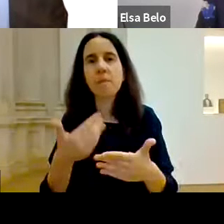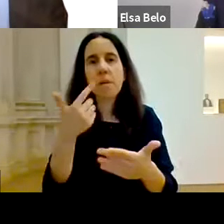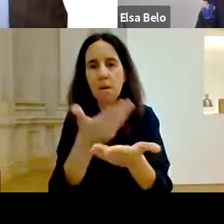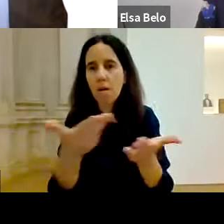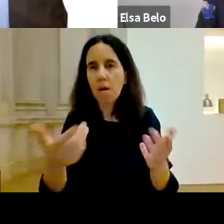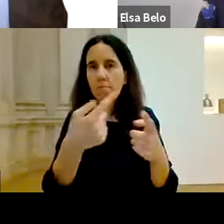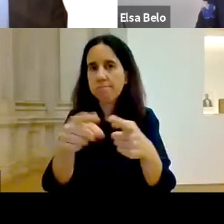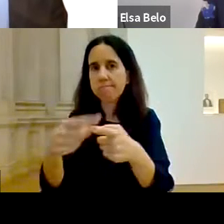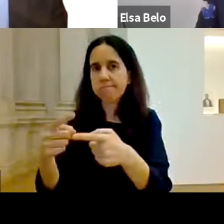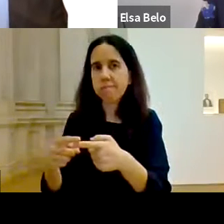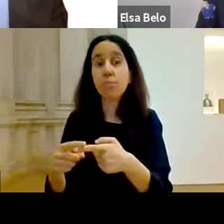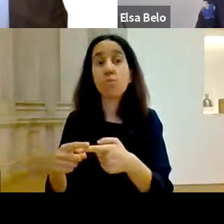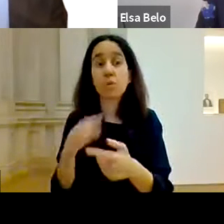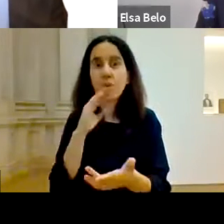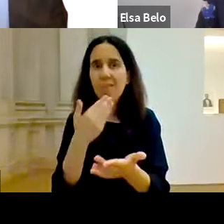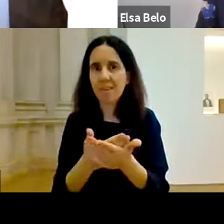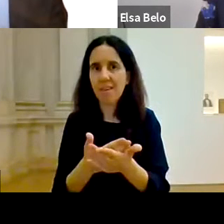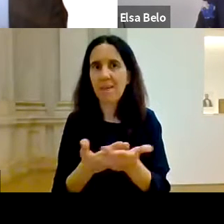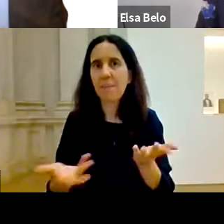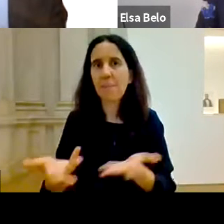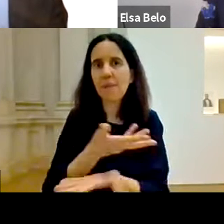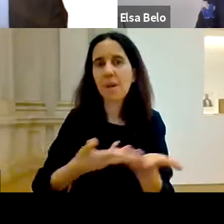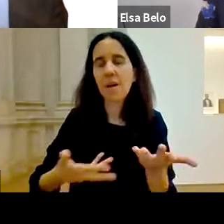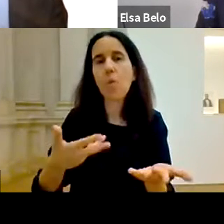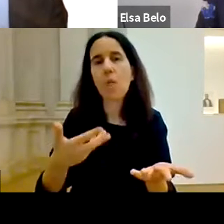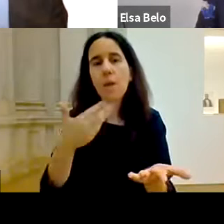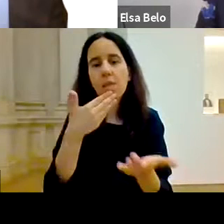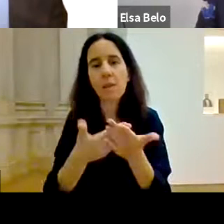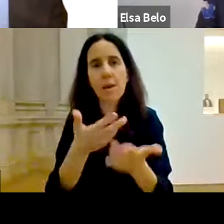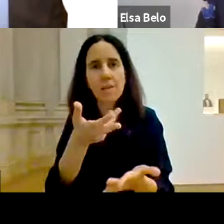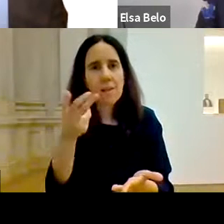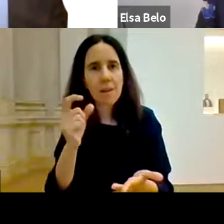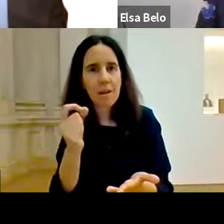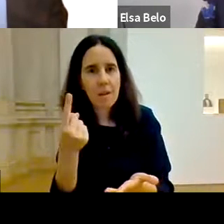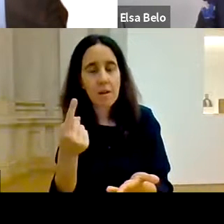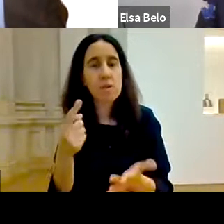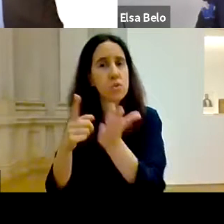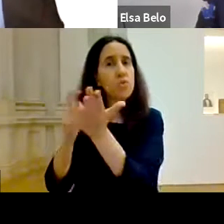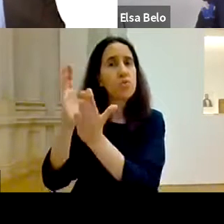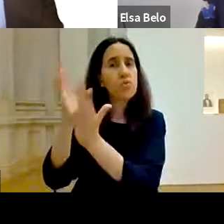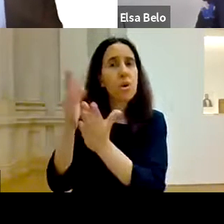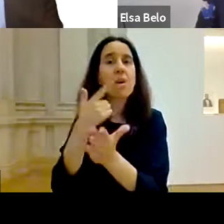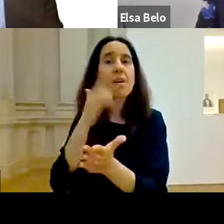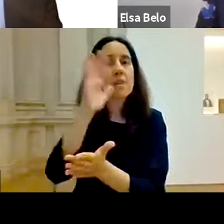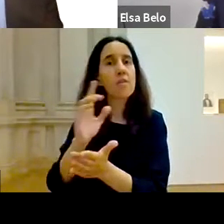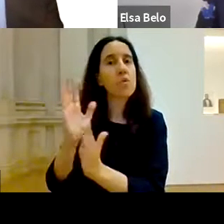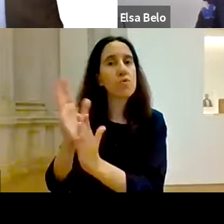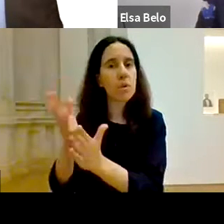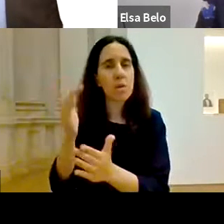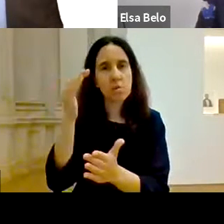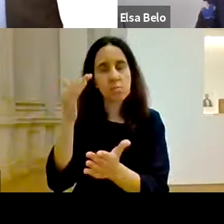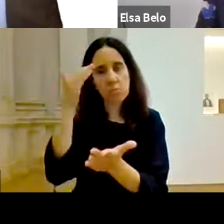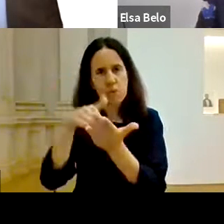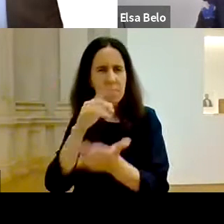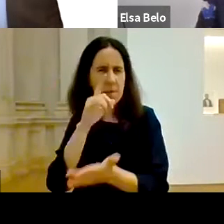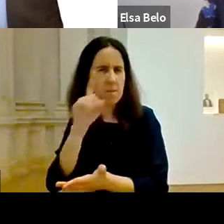encargo. Porque isso vai fazer com que o mercado possa acelerar, e isso foi feito nos Estados Unidos, foi feito em Inglaterra, na